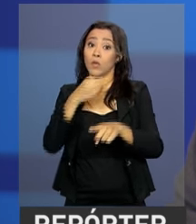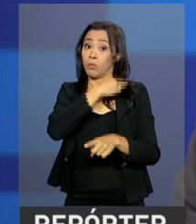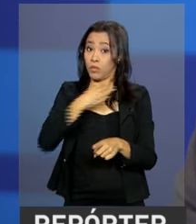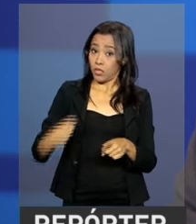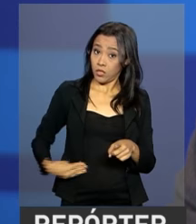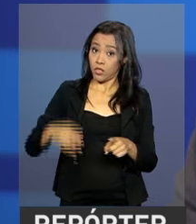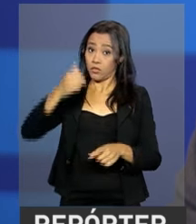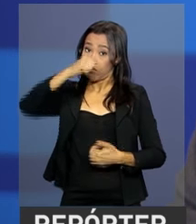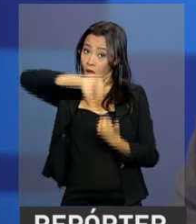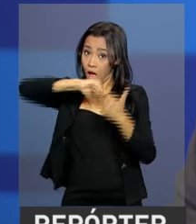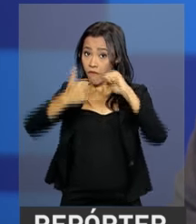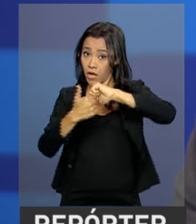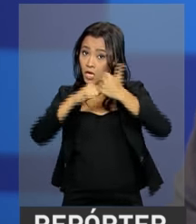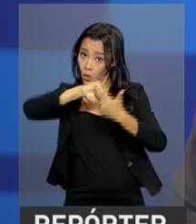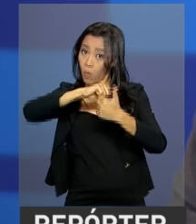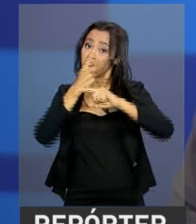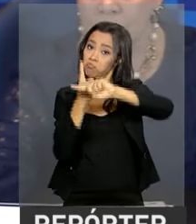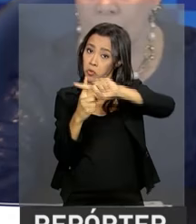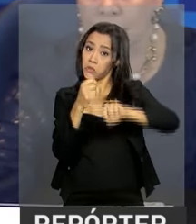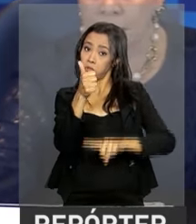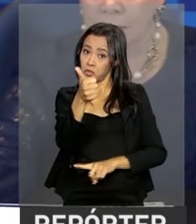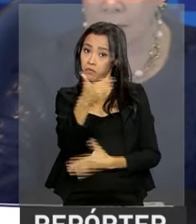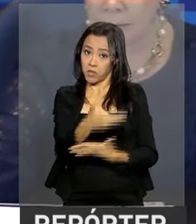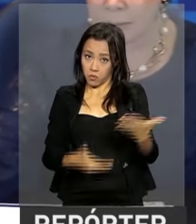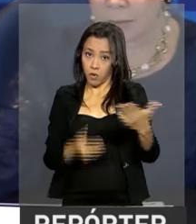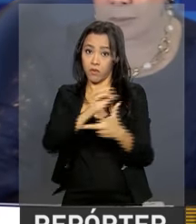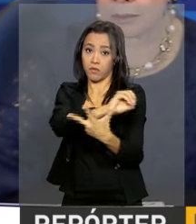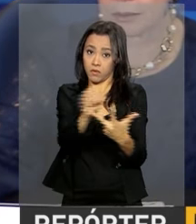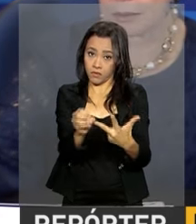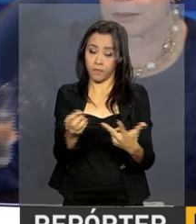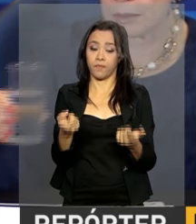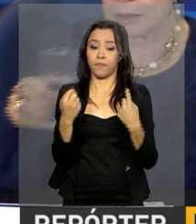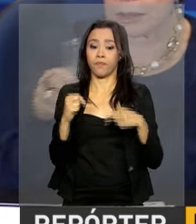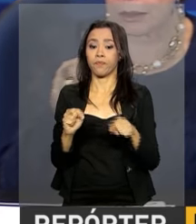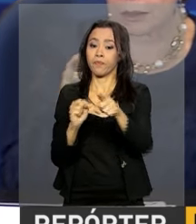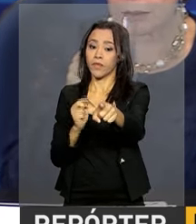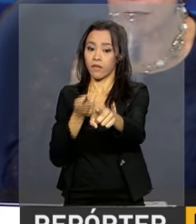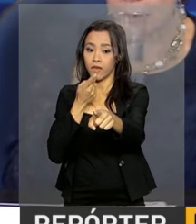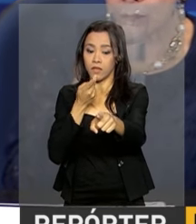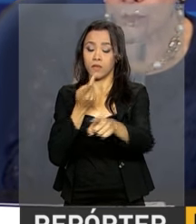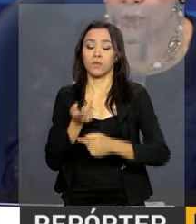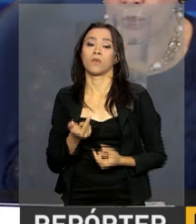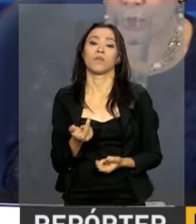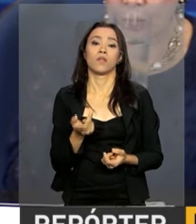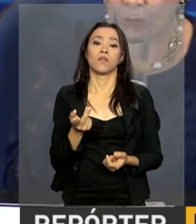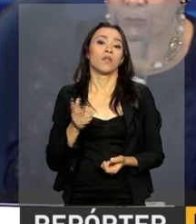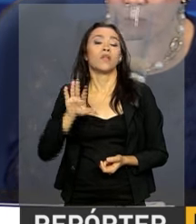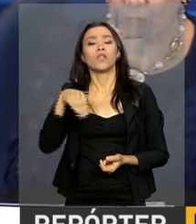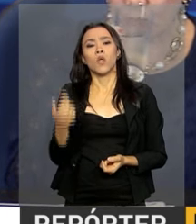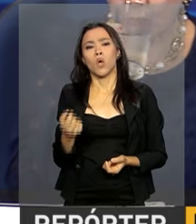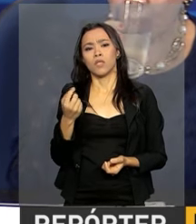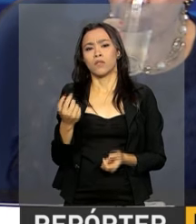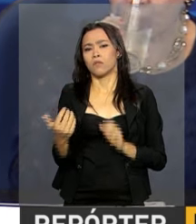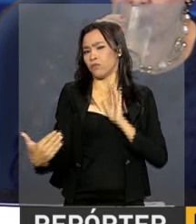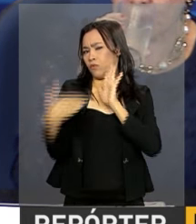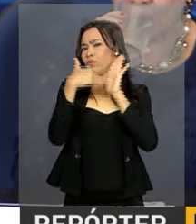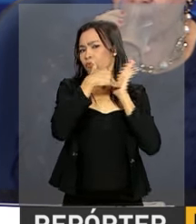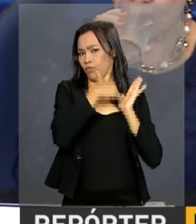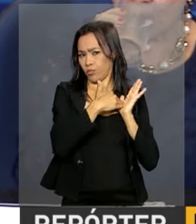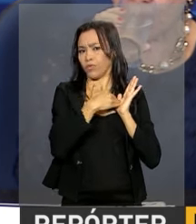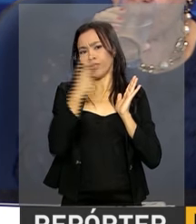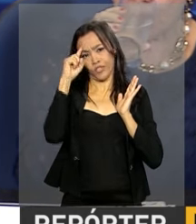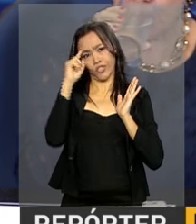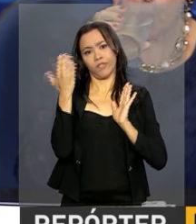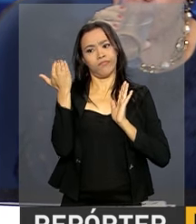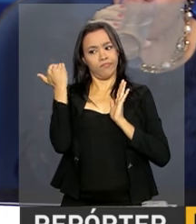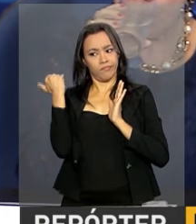avaliação positiva da aplicação do exame. Diante do quadro que nós acompanhamos nos últimos